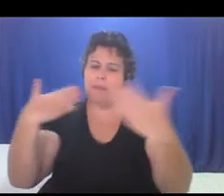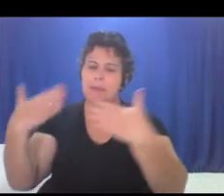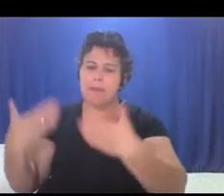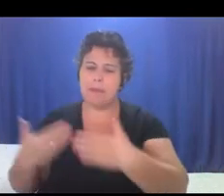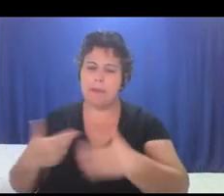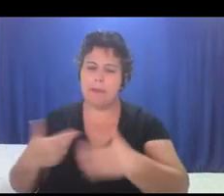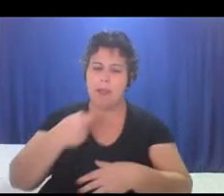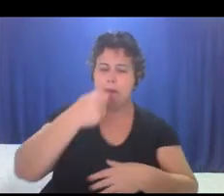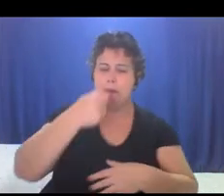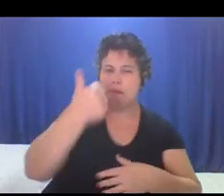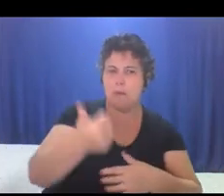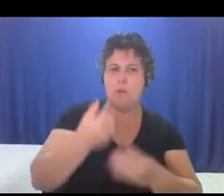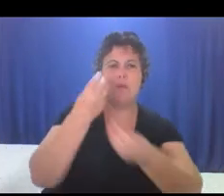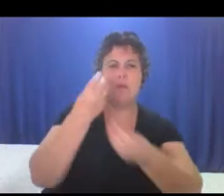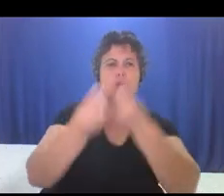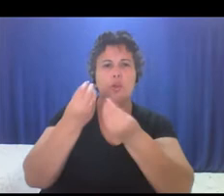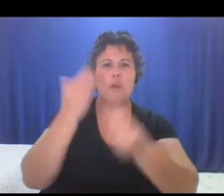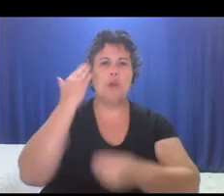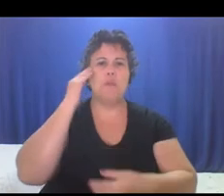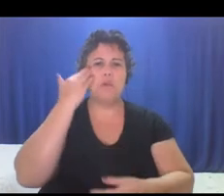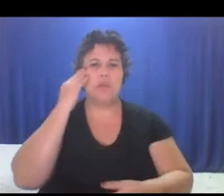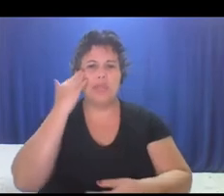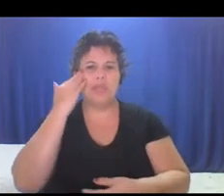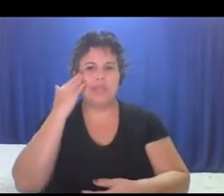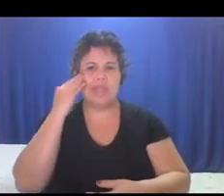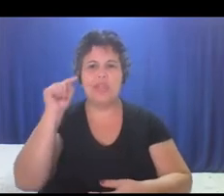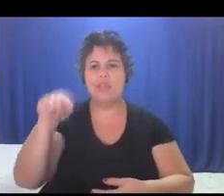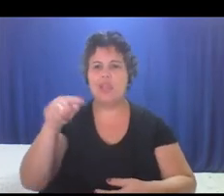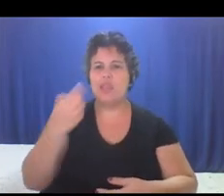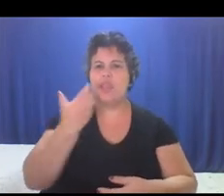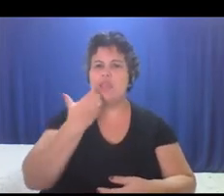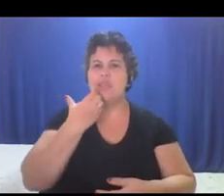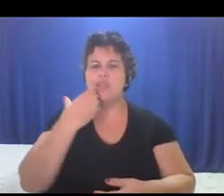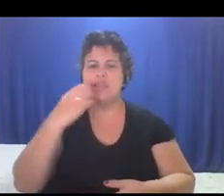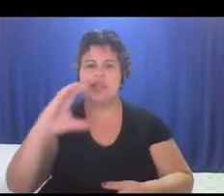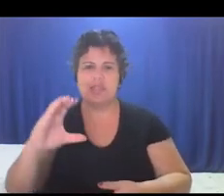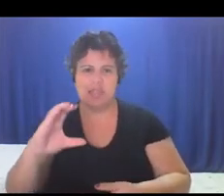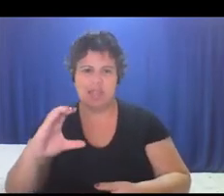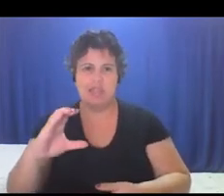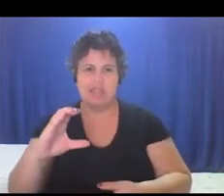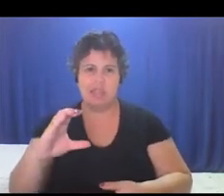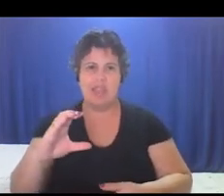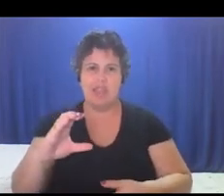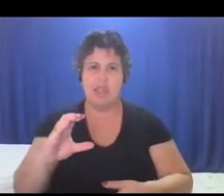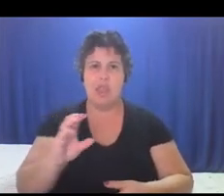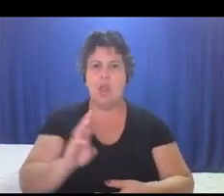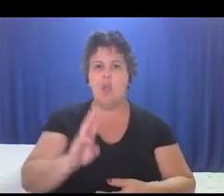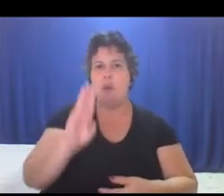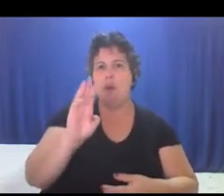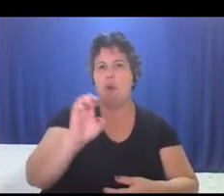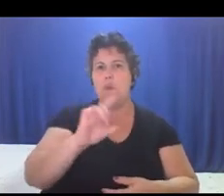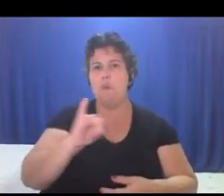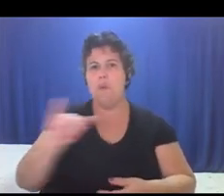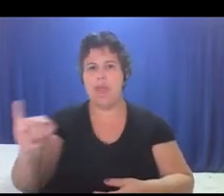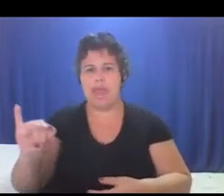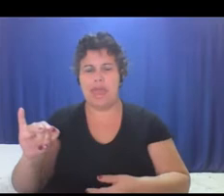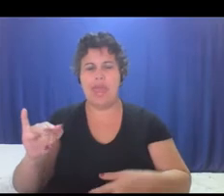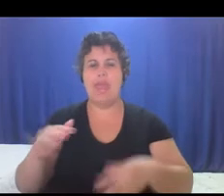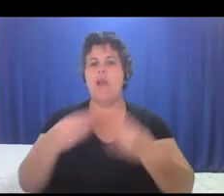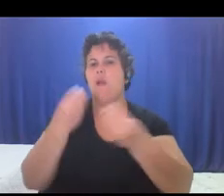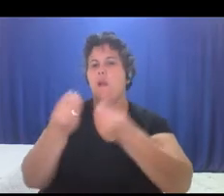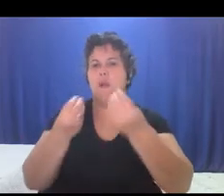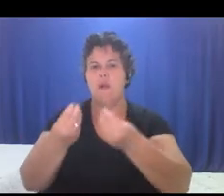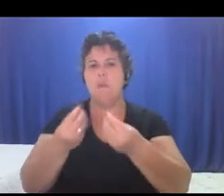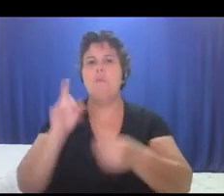se entende, né, com o C&T Way e o que que é esse tal de C&T Way no nosso ponto de vista,